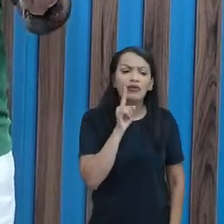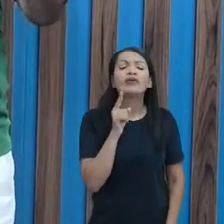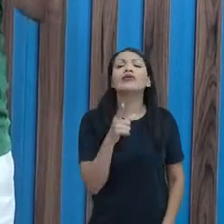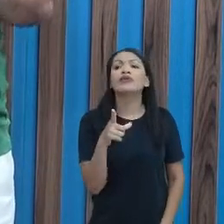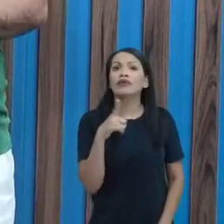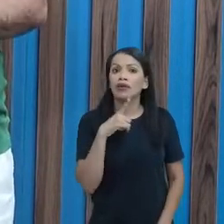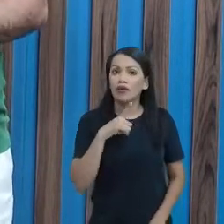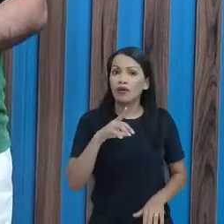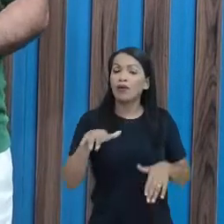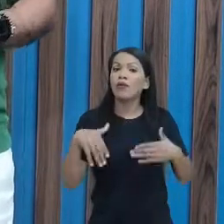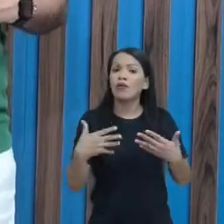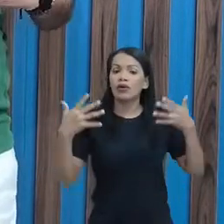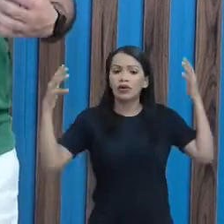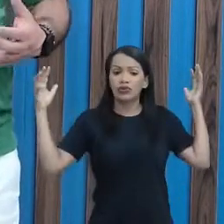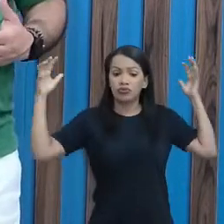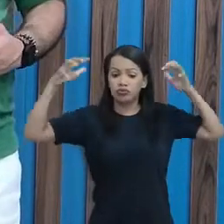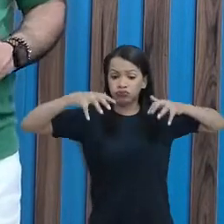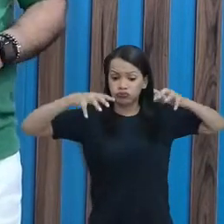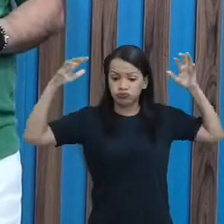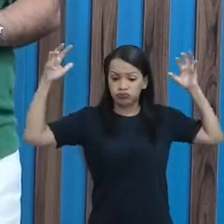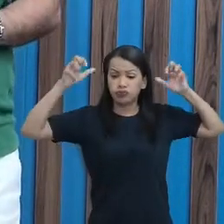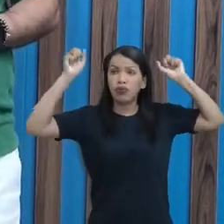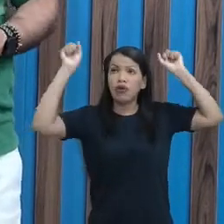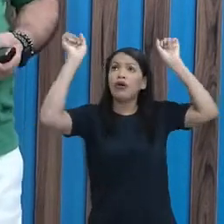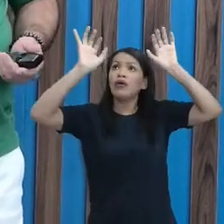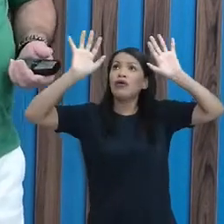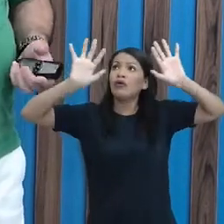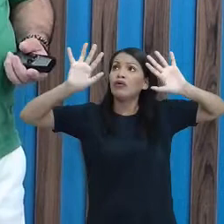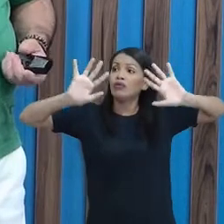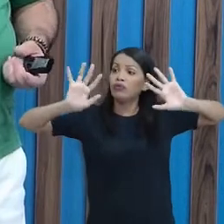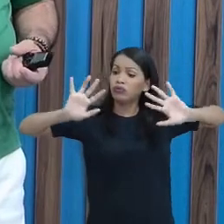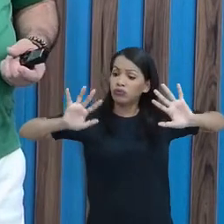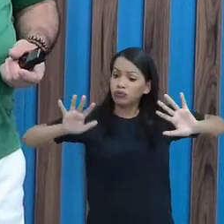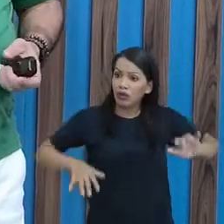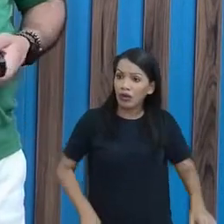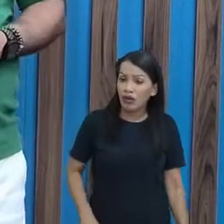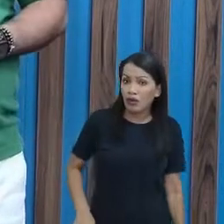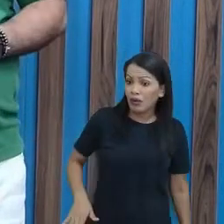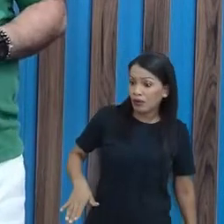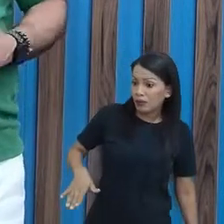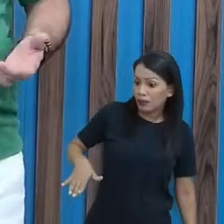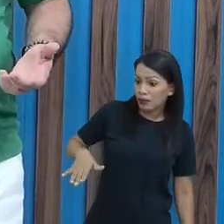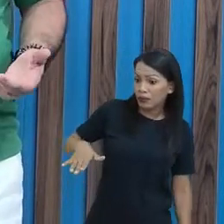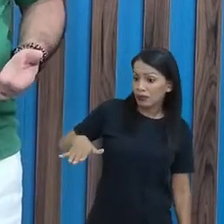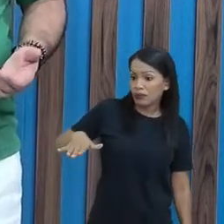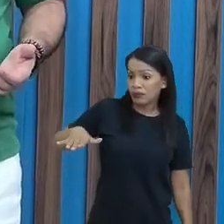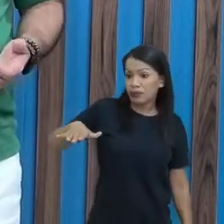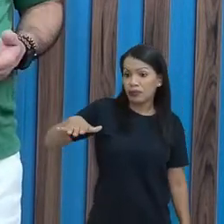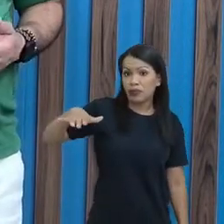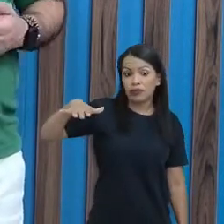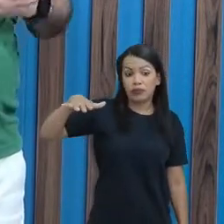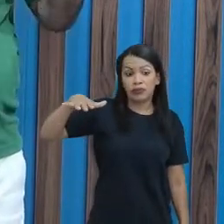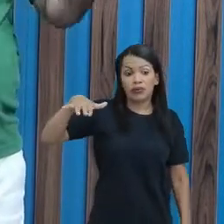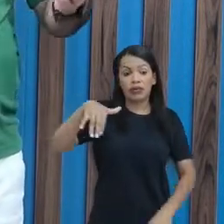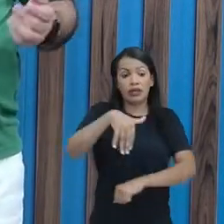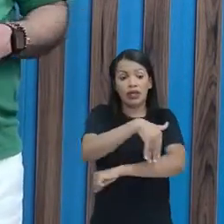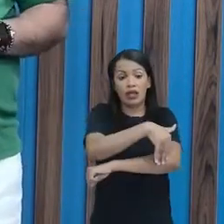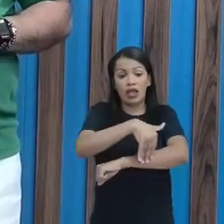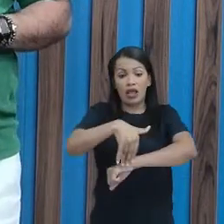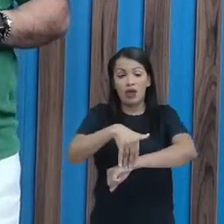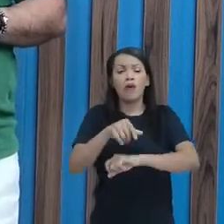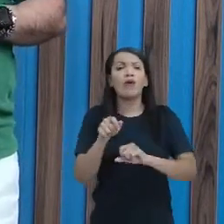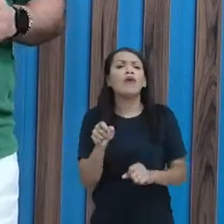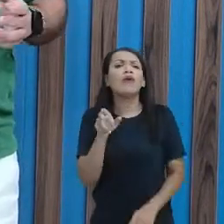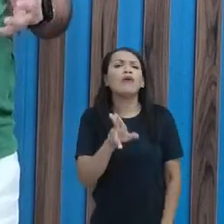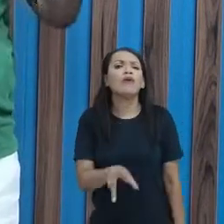onde quando bate o inverno, né, dá neve, né, de mais de meio metro de neve assim na rua. E eles